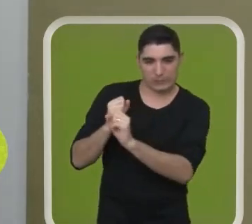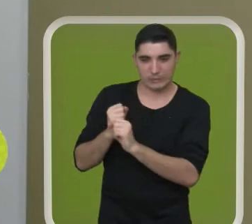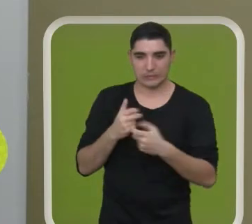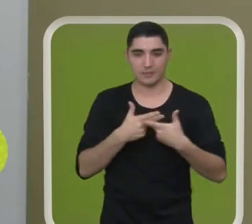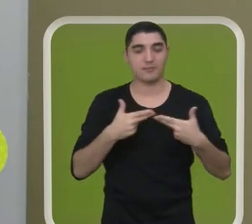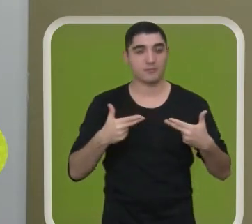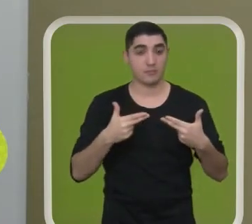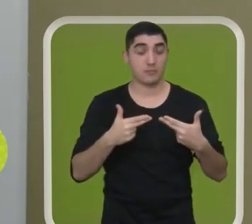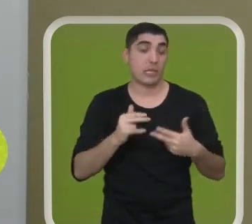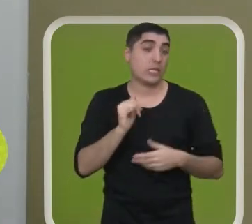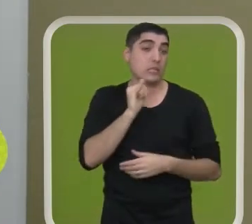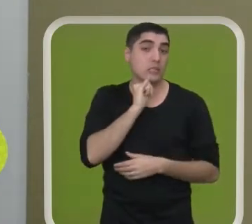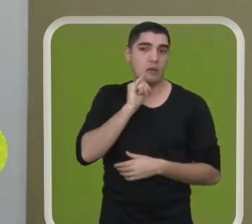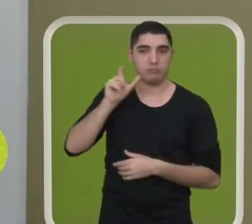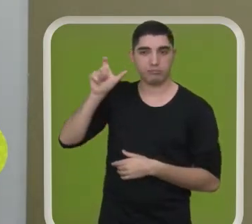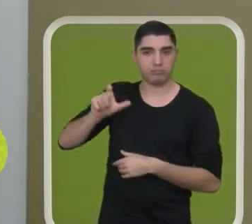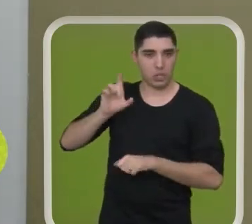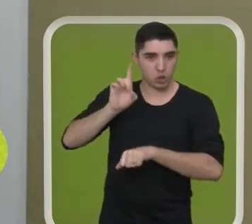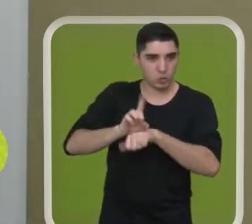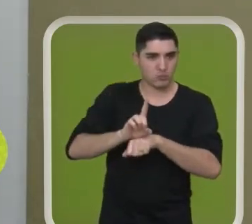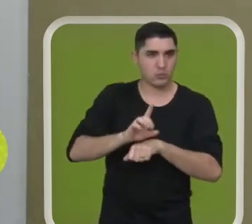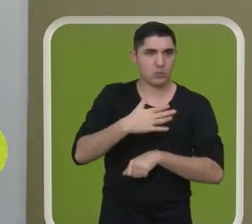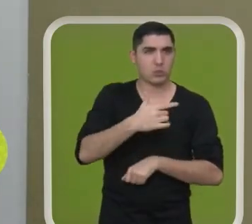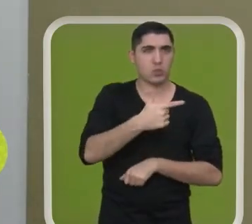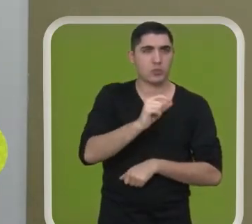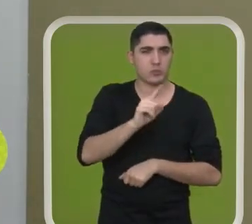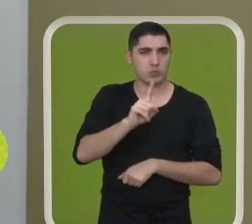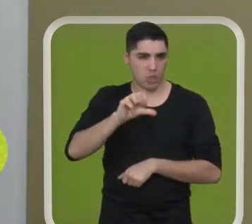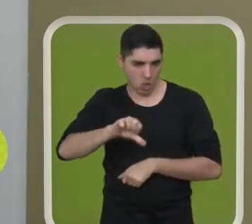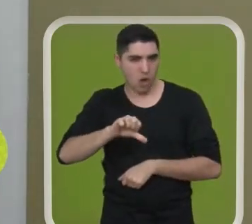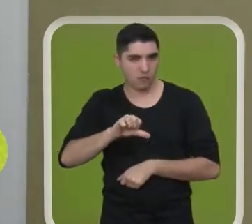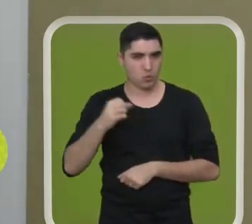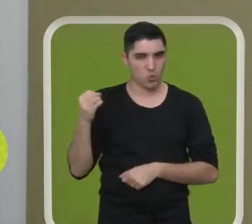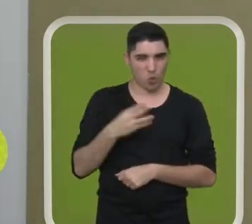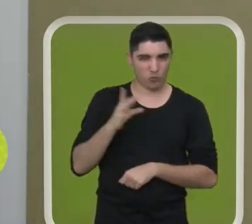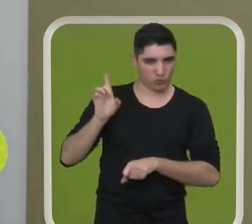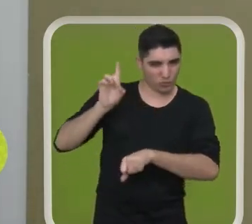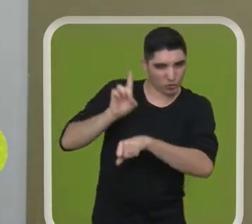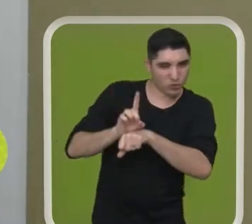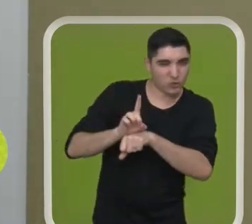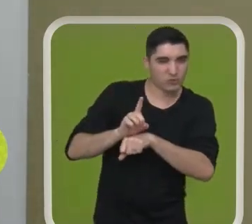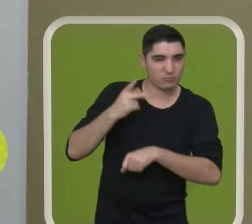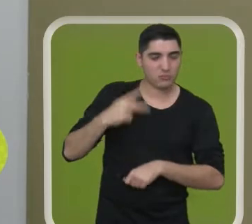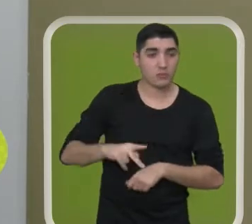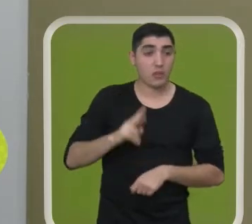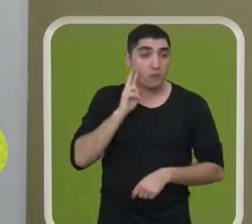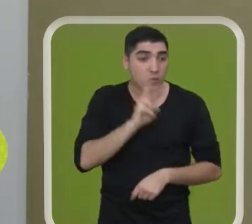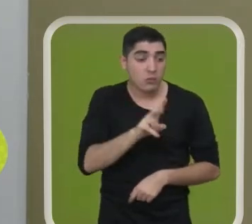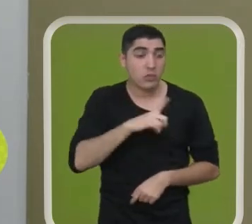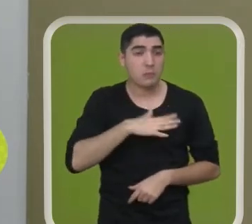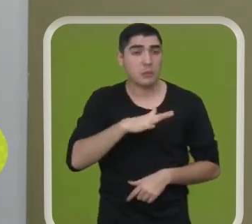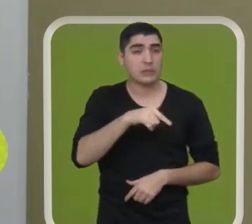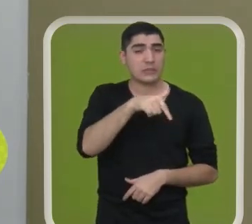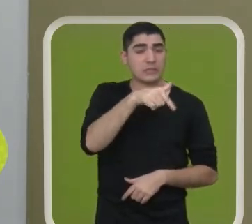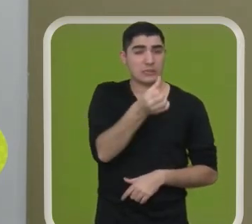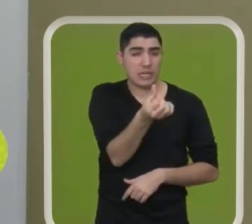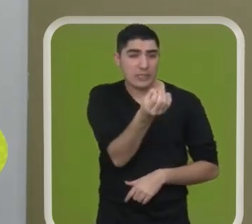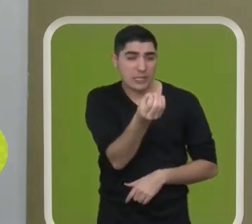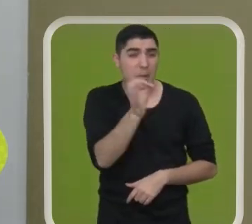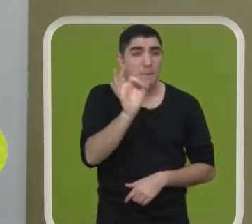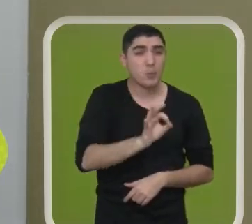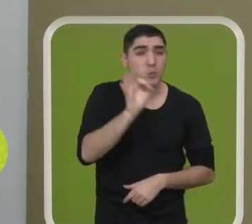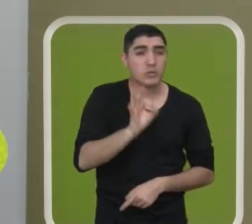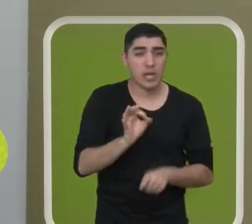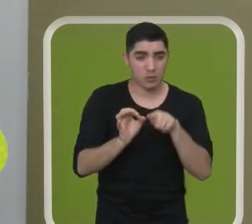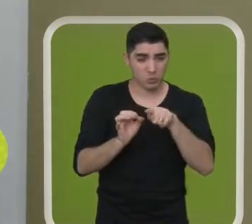diretoria, quando assumiu agora em 2019, tinha cerca de 70% do faturamento penhorado. Isso além